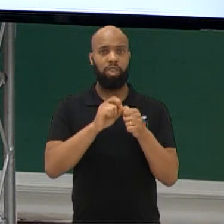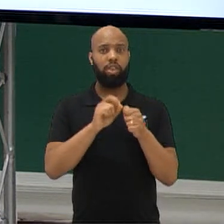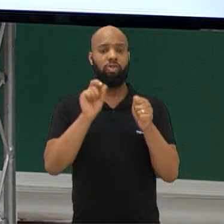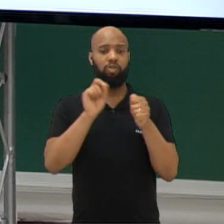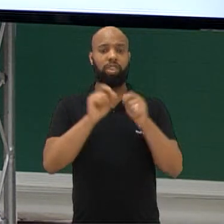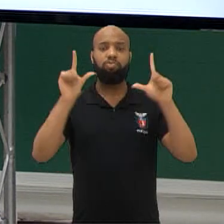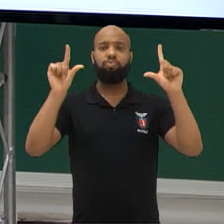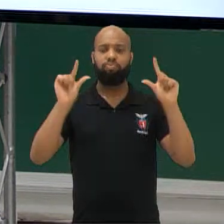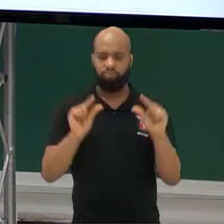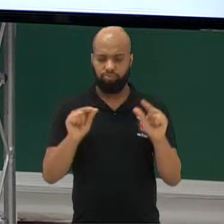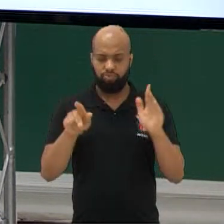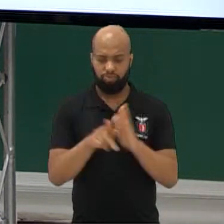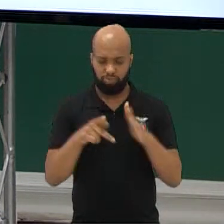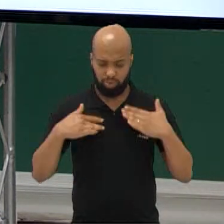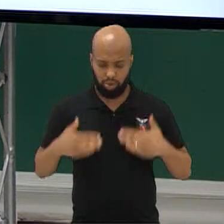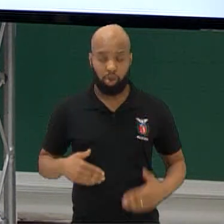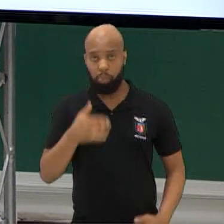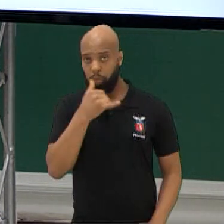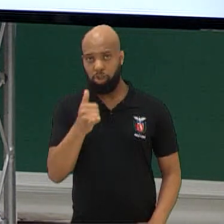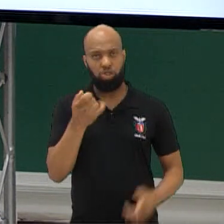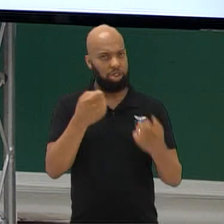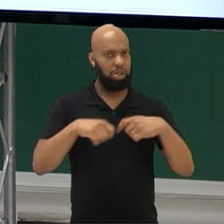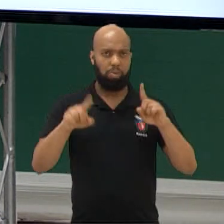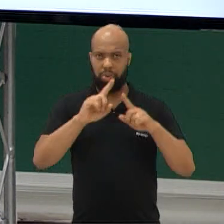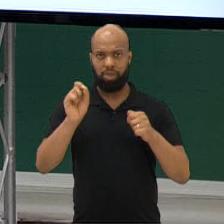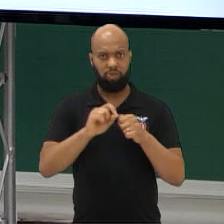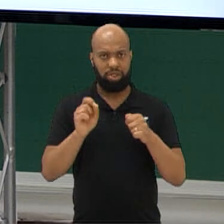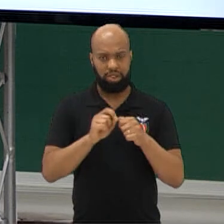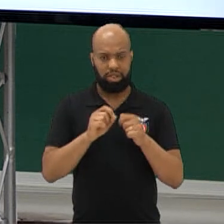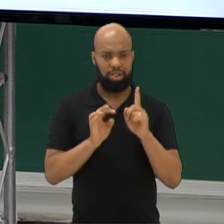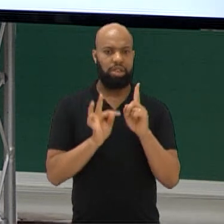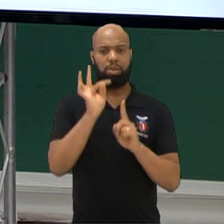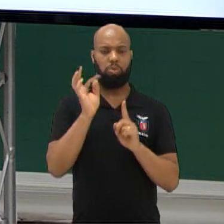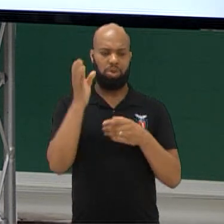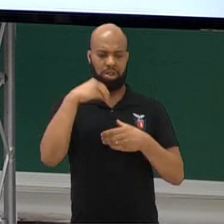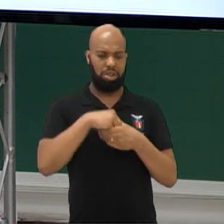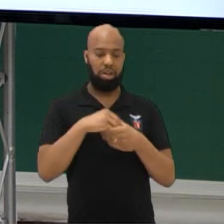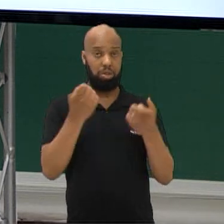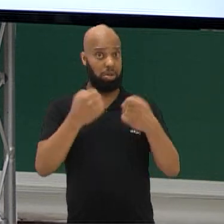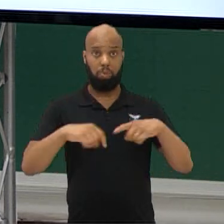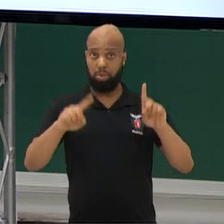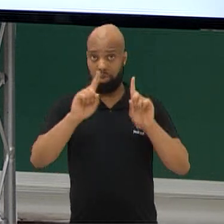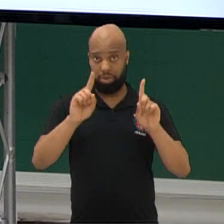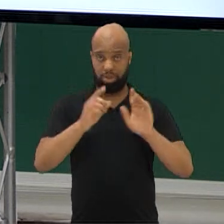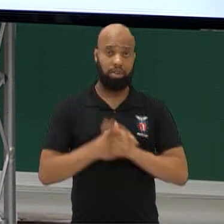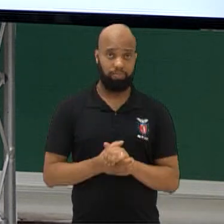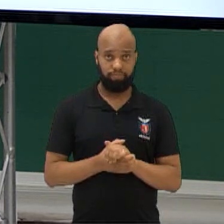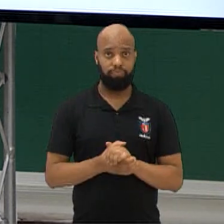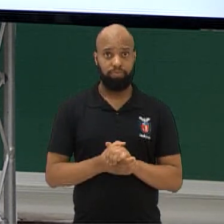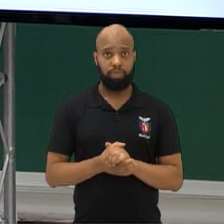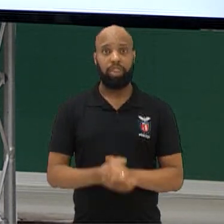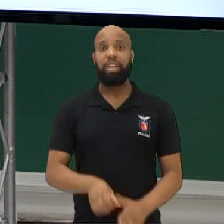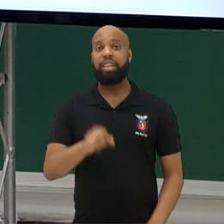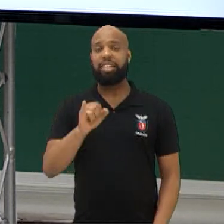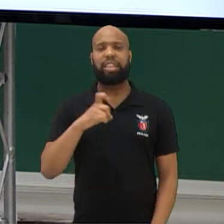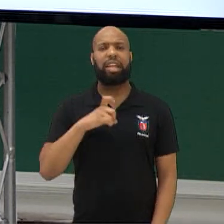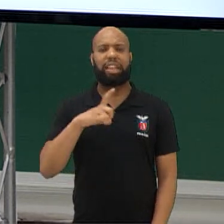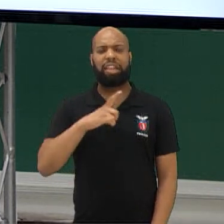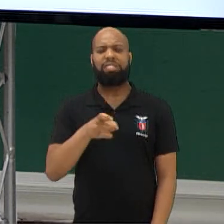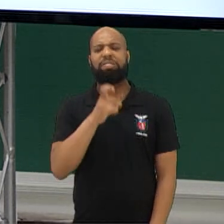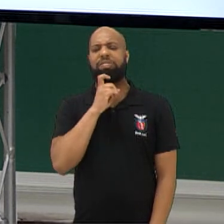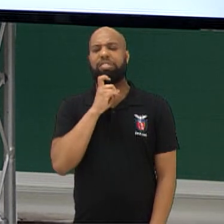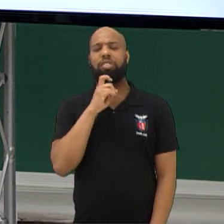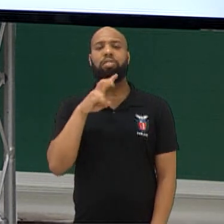reduzir a taxa metabólica, já que ele não vai precisar elevar a sua temperatura pela endotermia, e baixas